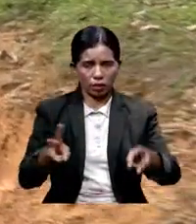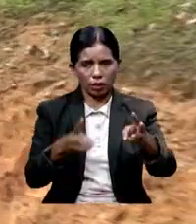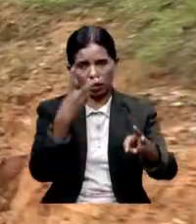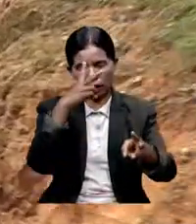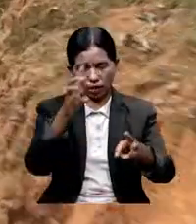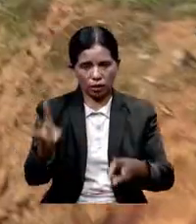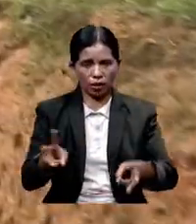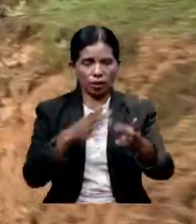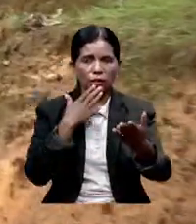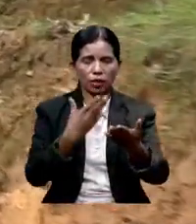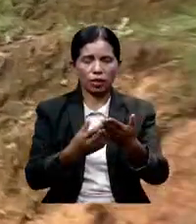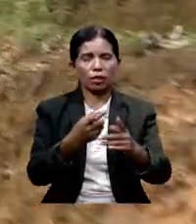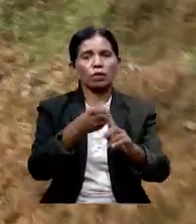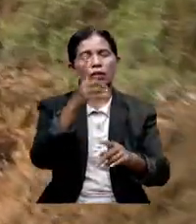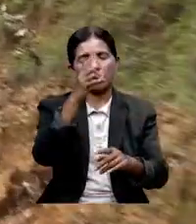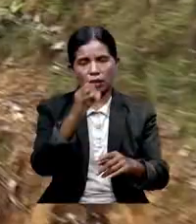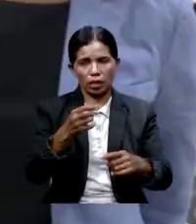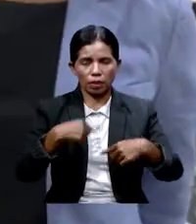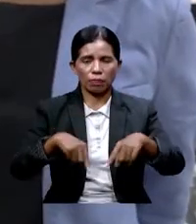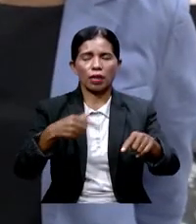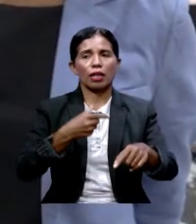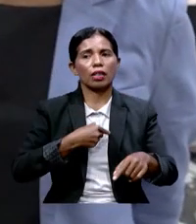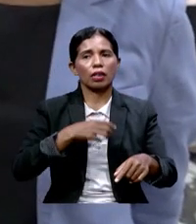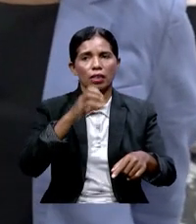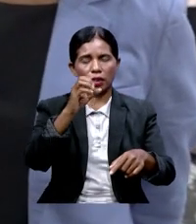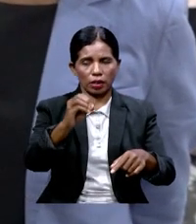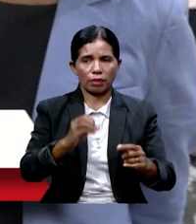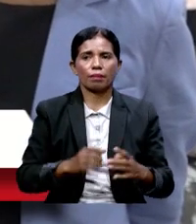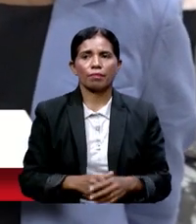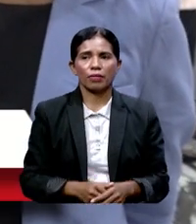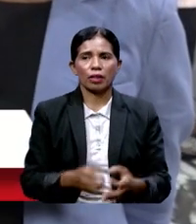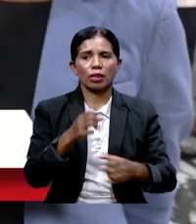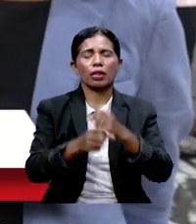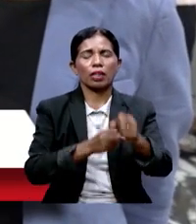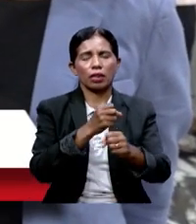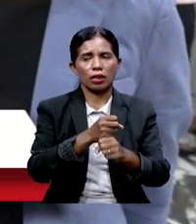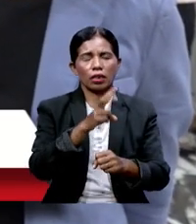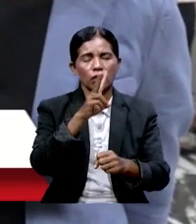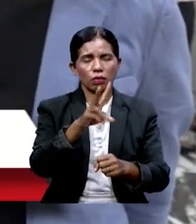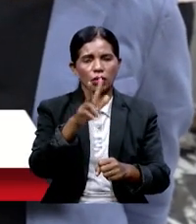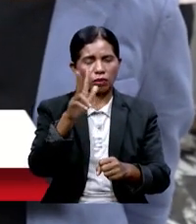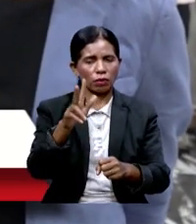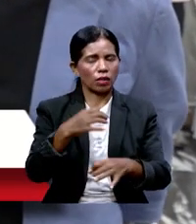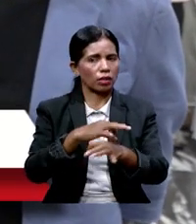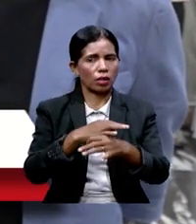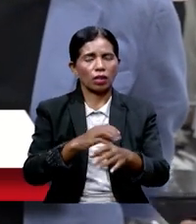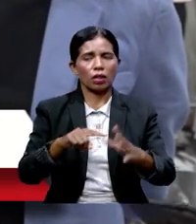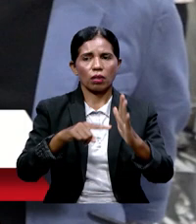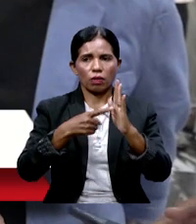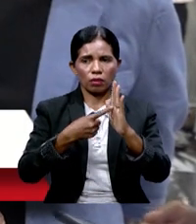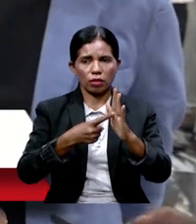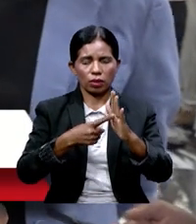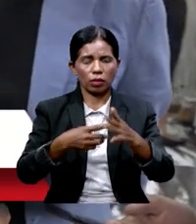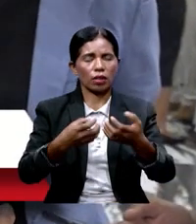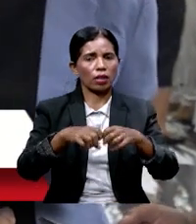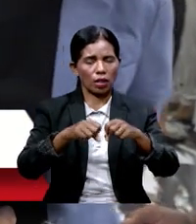estrada dia que nem o Sidili Bagleno deit. E depois, mas de ainda nemos, tinha rua que a tolona, manutenção lá de um lado dia que vai começar na feira para